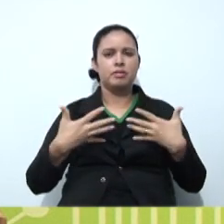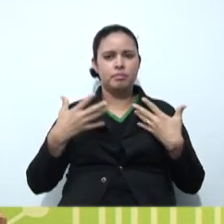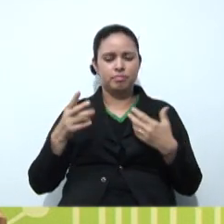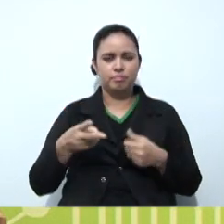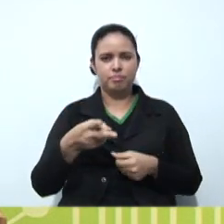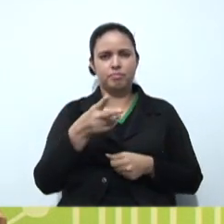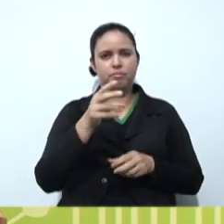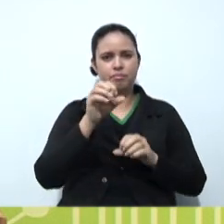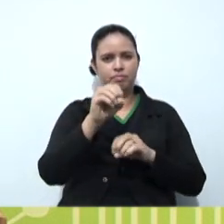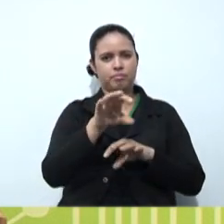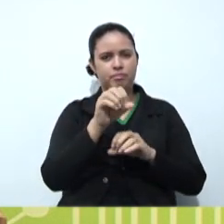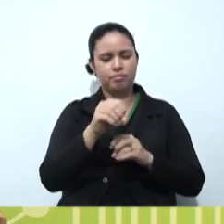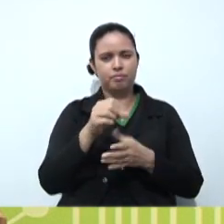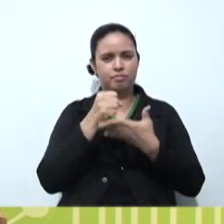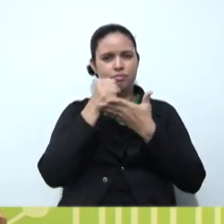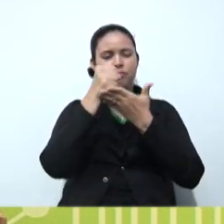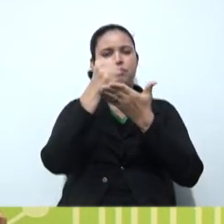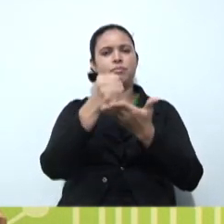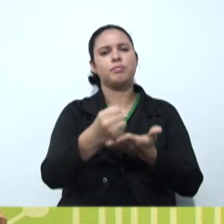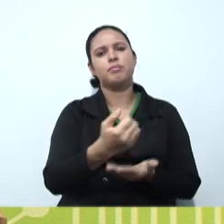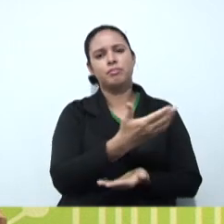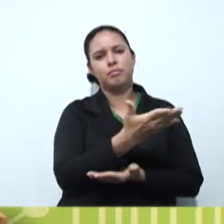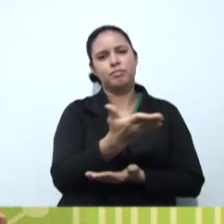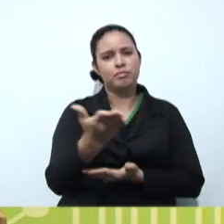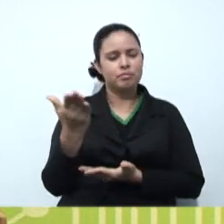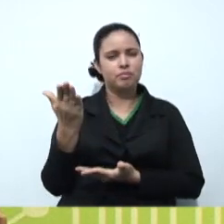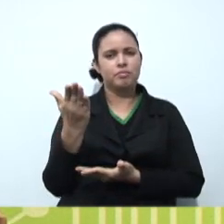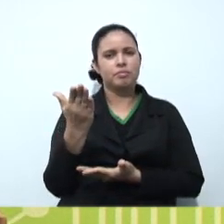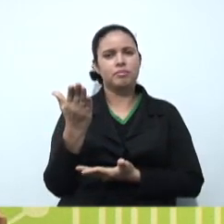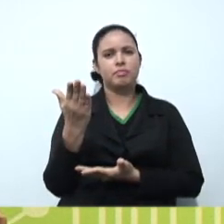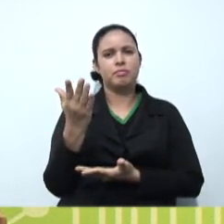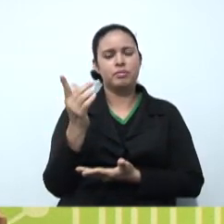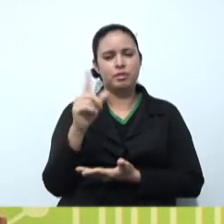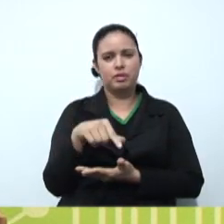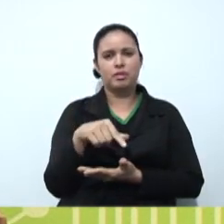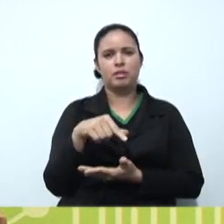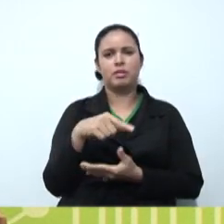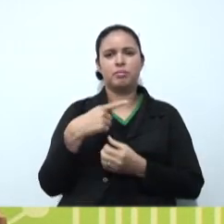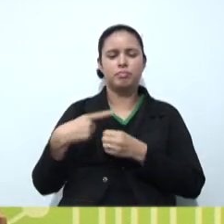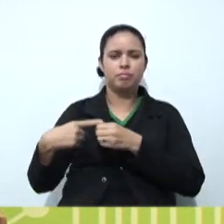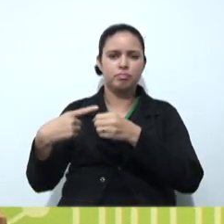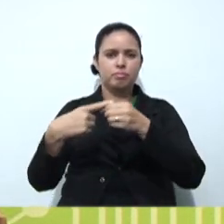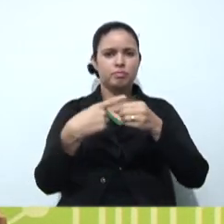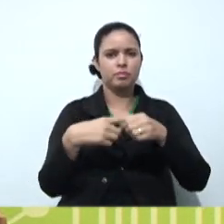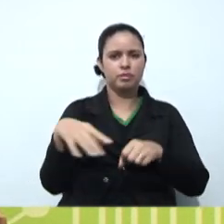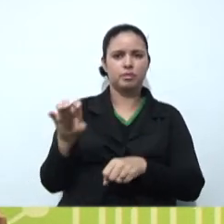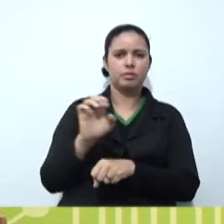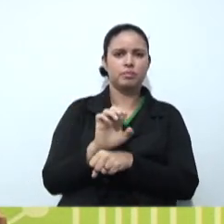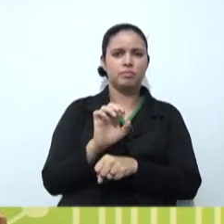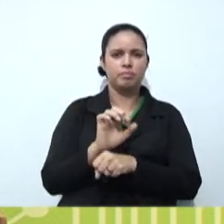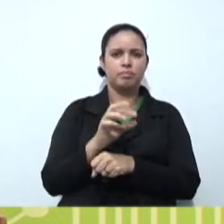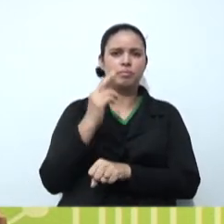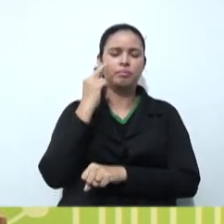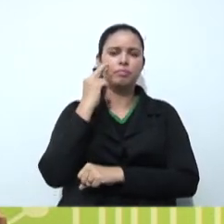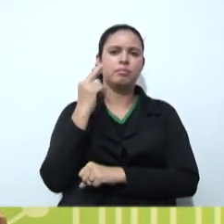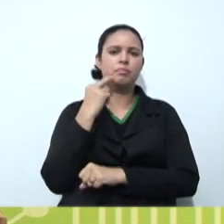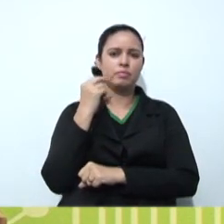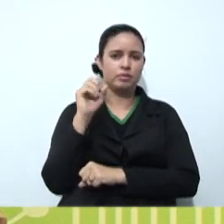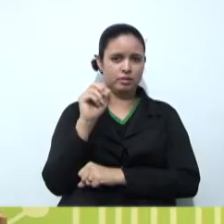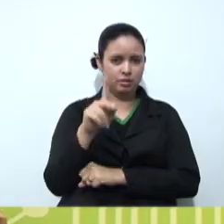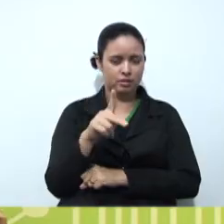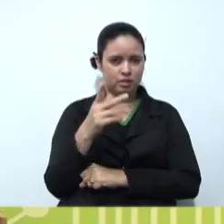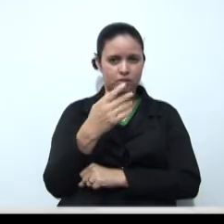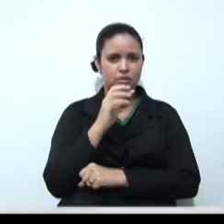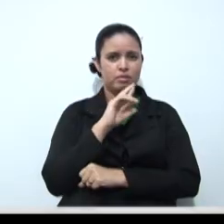essa teleaula, levar essa teleaula até você nos rincões desse nosso estado de Rondônia, tá ok? Então, vamos